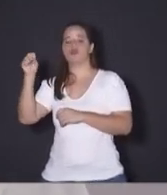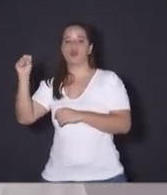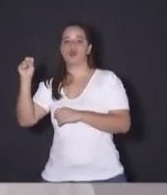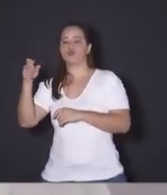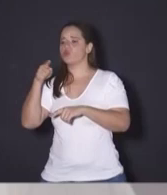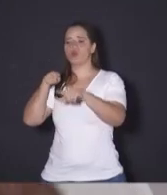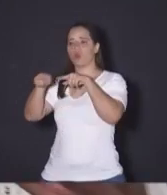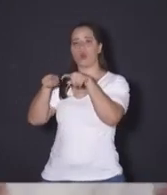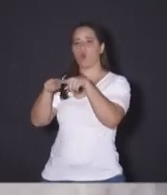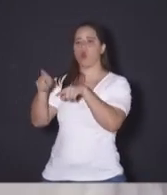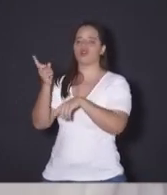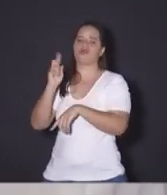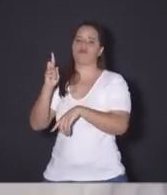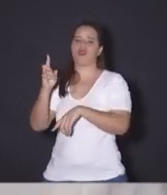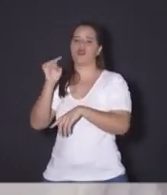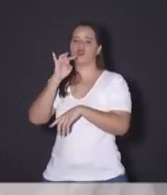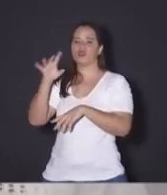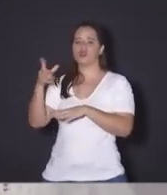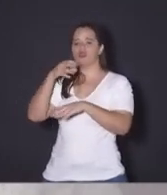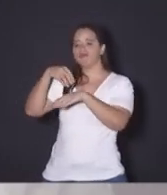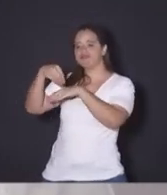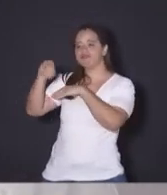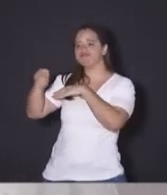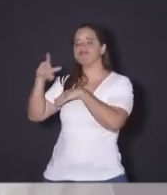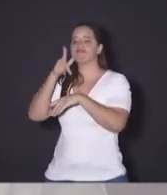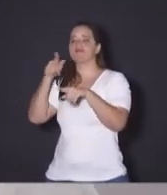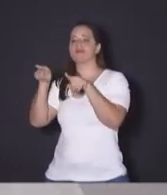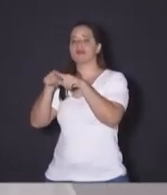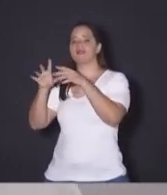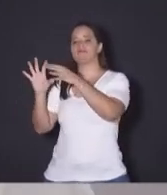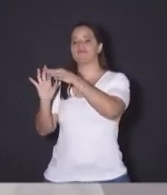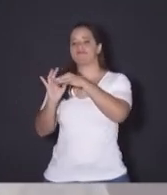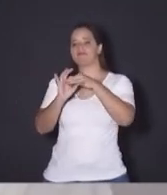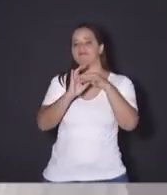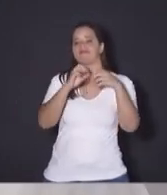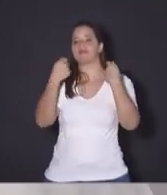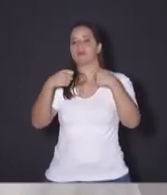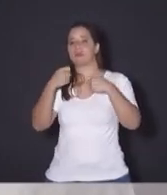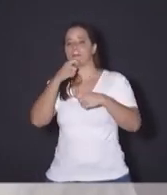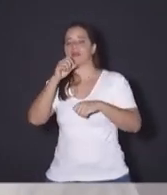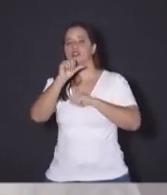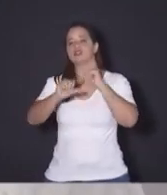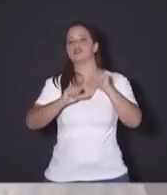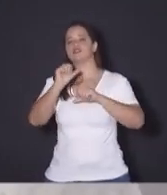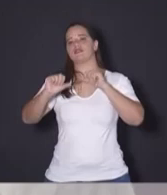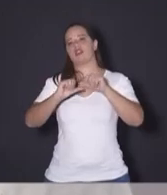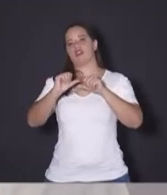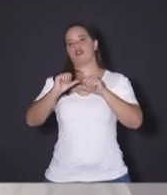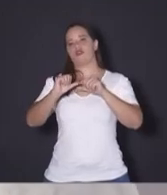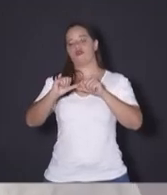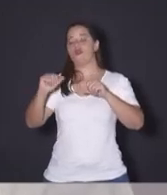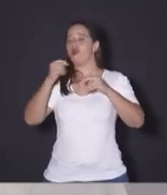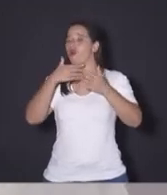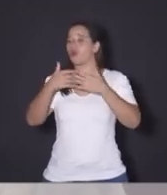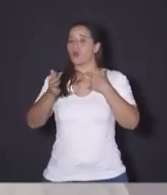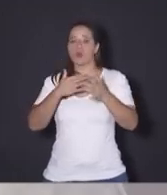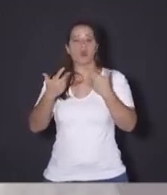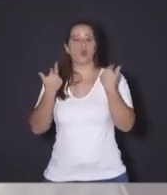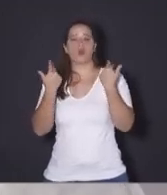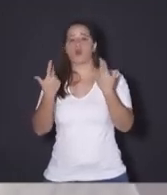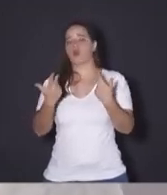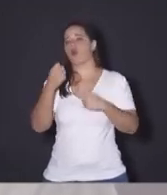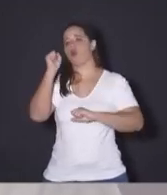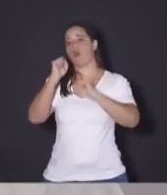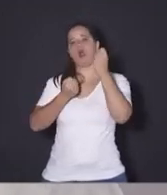ele só tem outra etapa da cadeia e precisa essa etapa da cadeia precisa reto alimentar outras como qualquer outra indústria